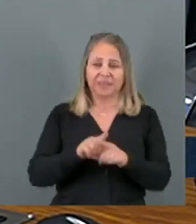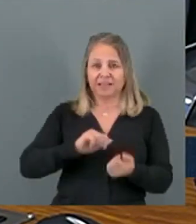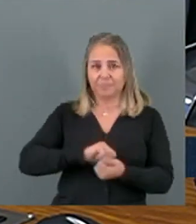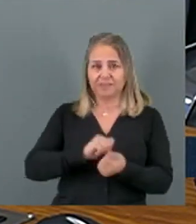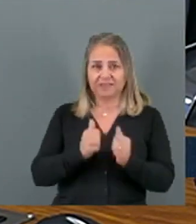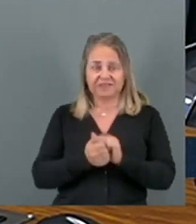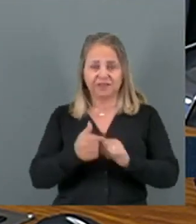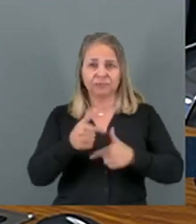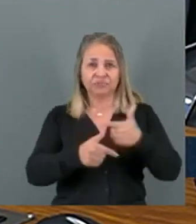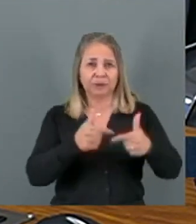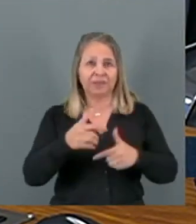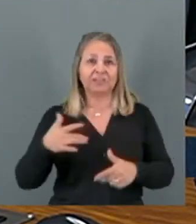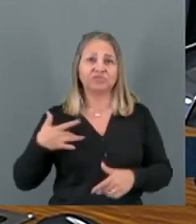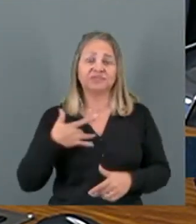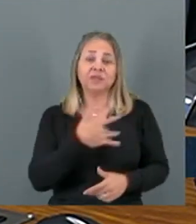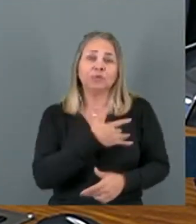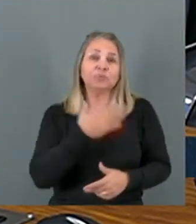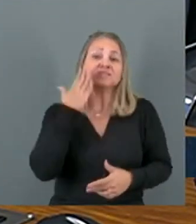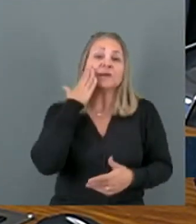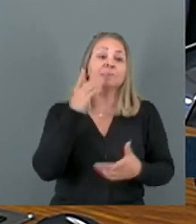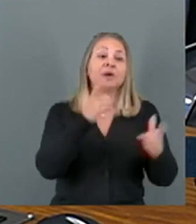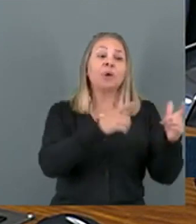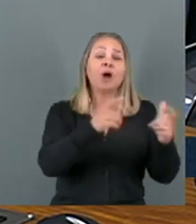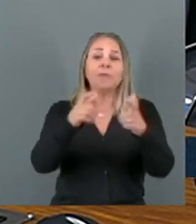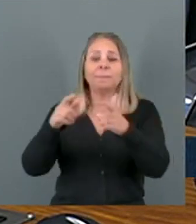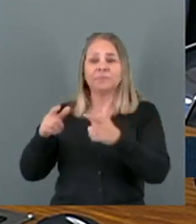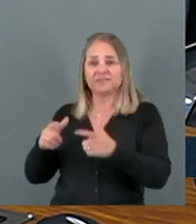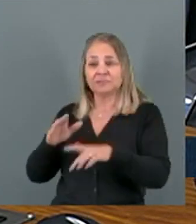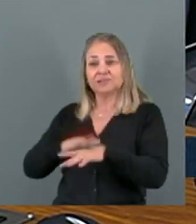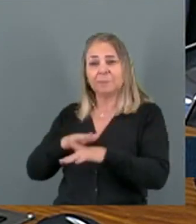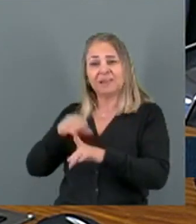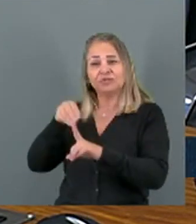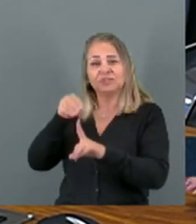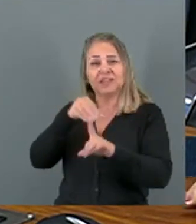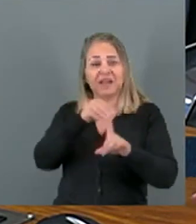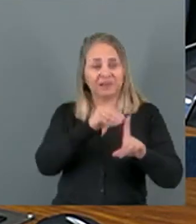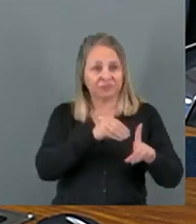e estar sempre atento a qual é a parcela da população que vai estar mais vulnerável para essa